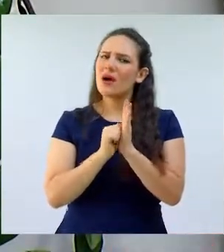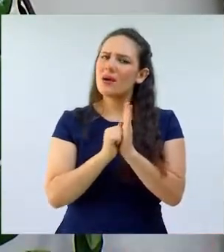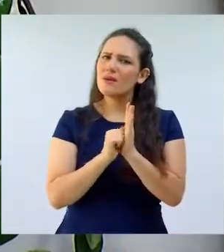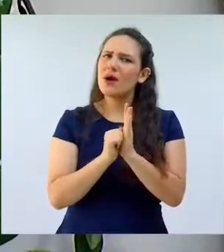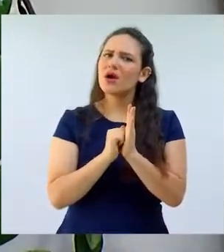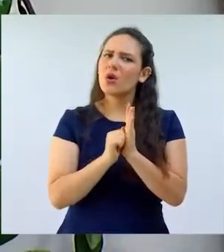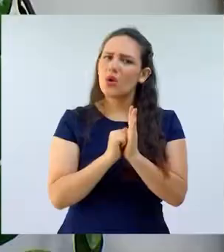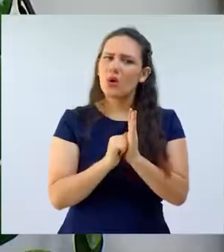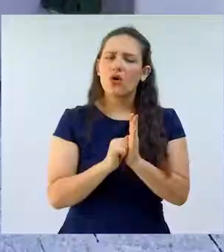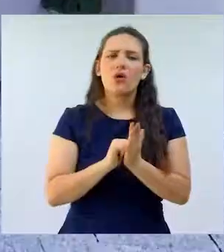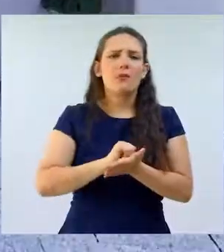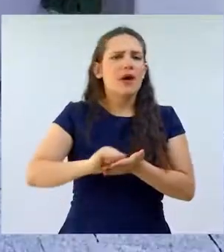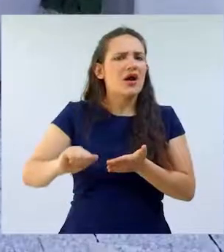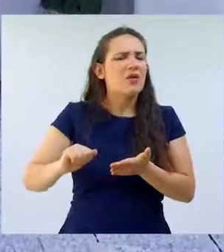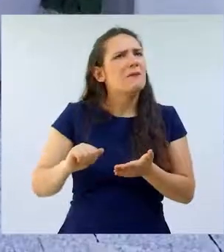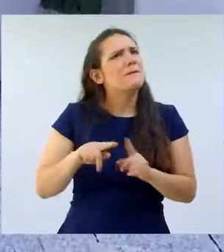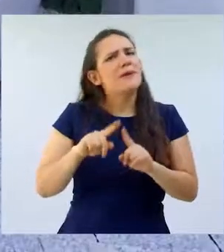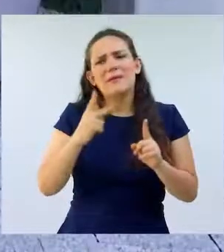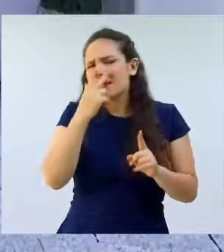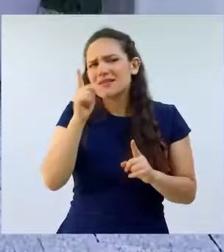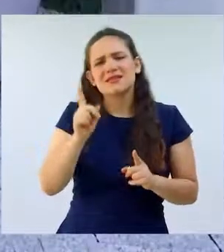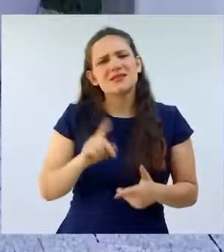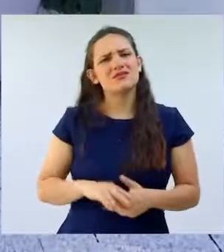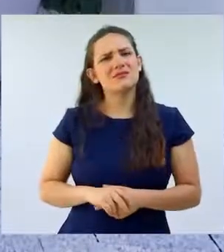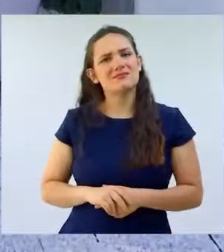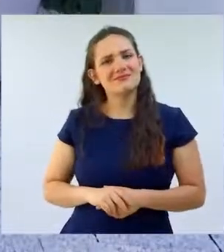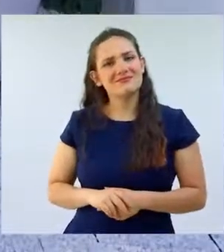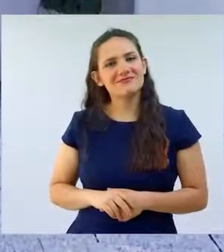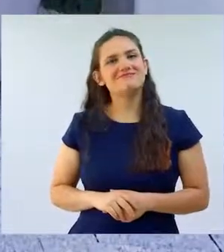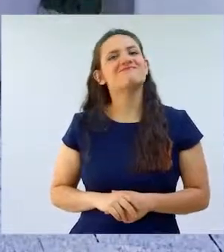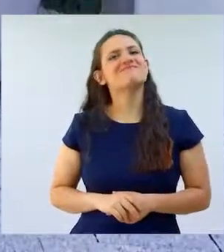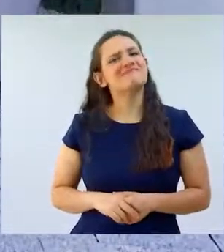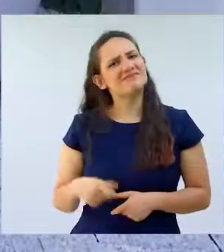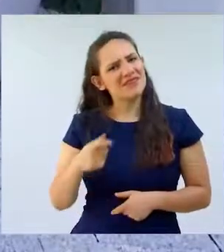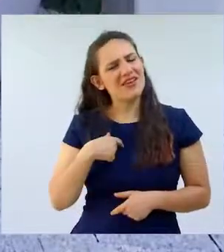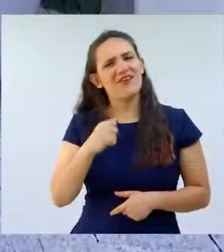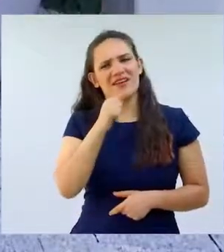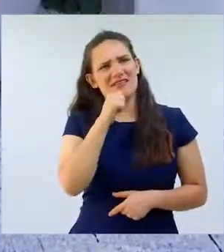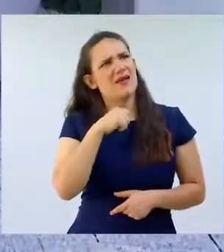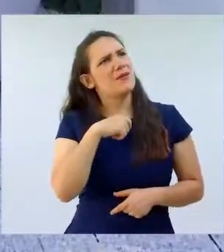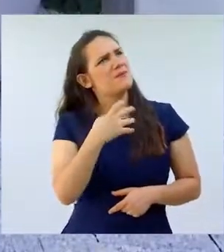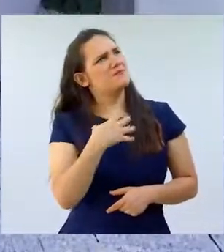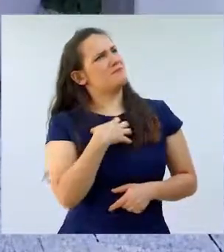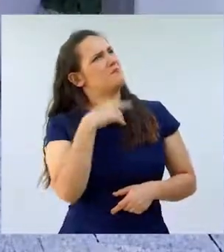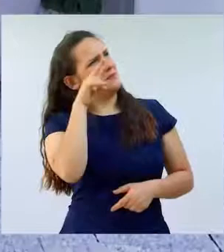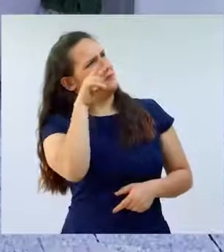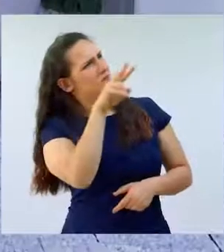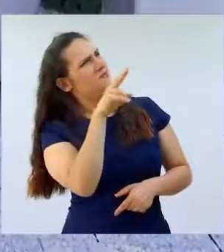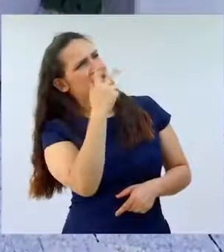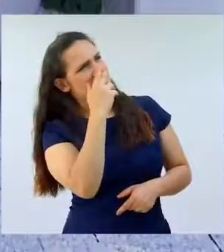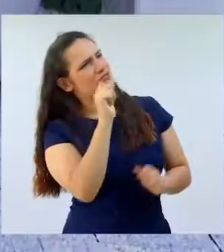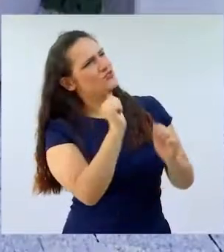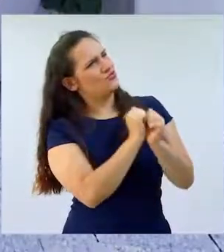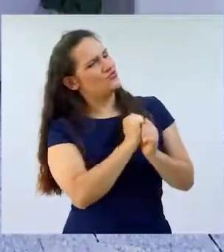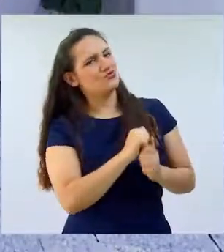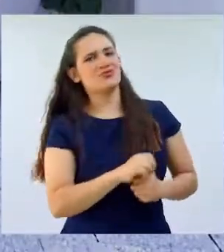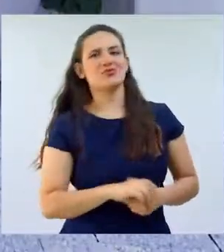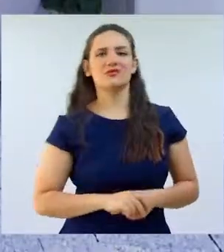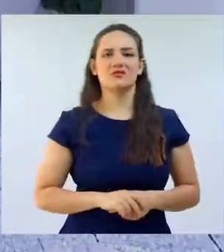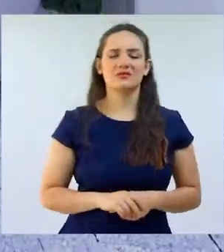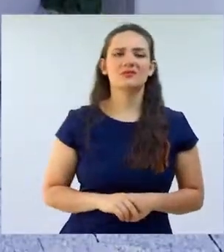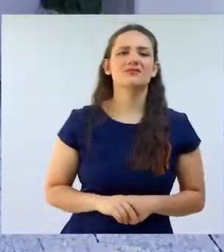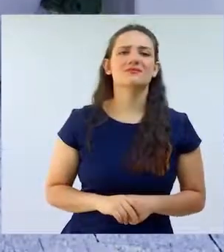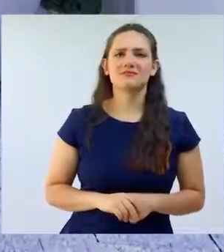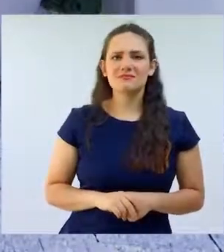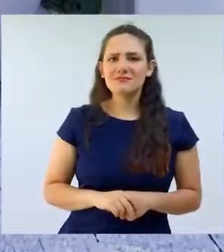lá e que vou dar de cara com ela. Eu dei uma entrevista ali um dia e eu olhei para a parede e falei, e a sensação que eu tenho é que eu estou vendo a onça ainda. Ela estava junto. Ai, que